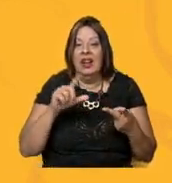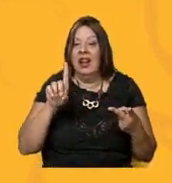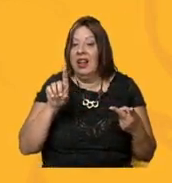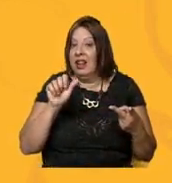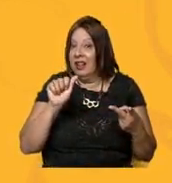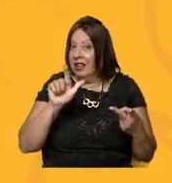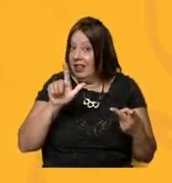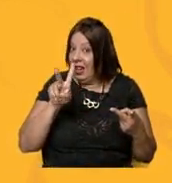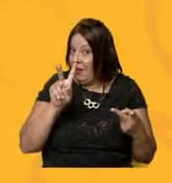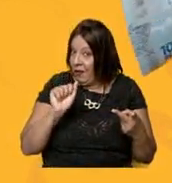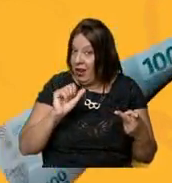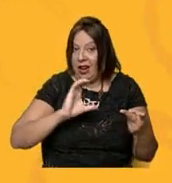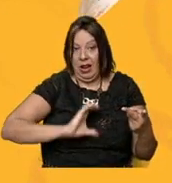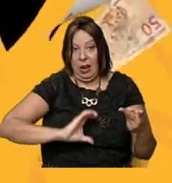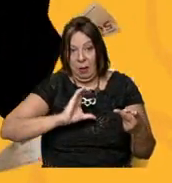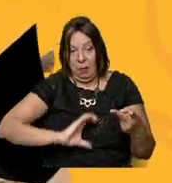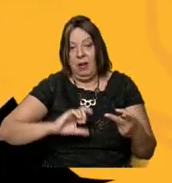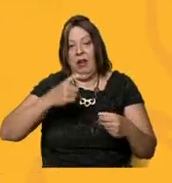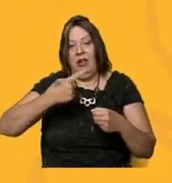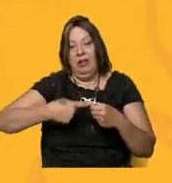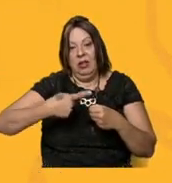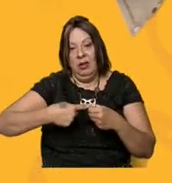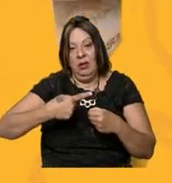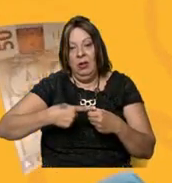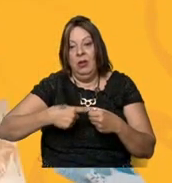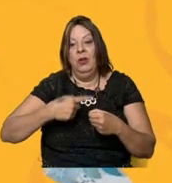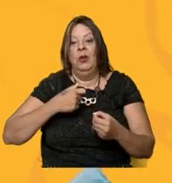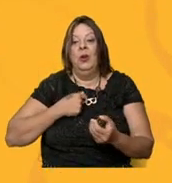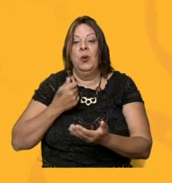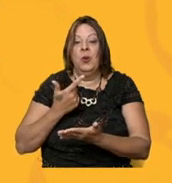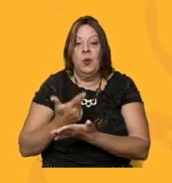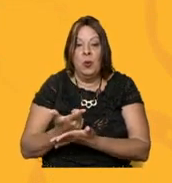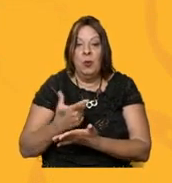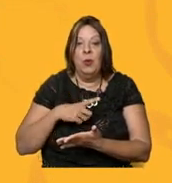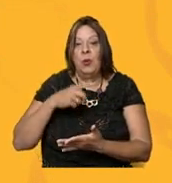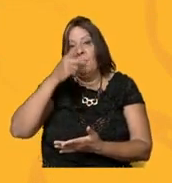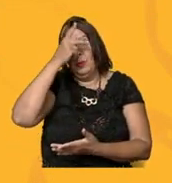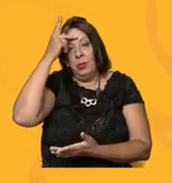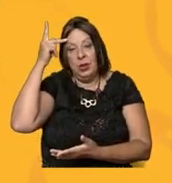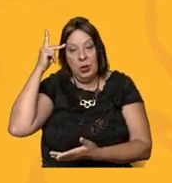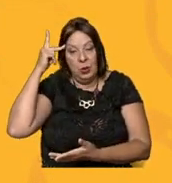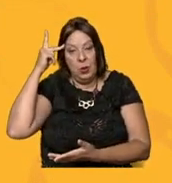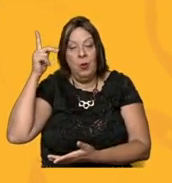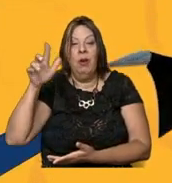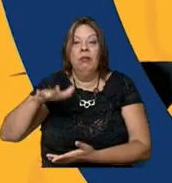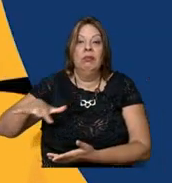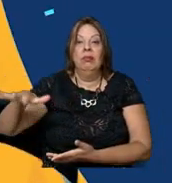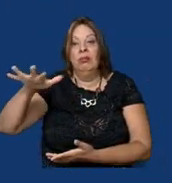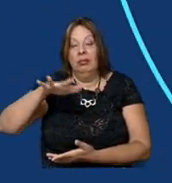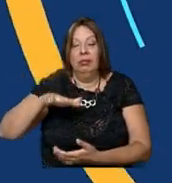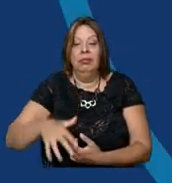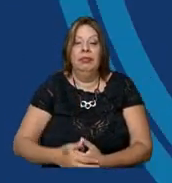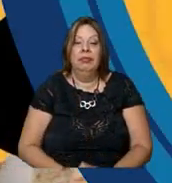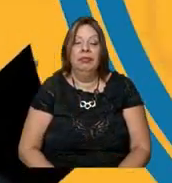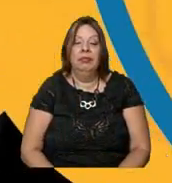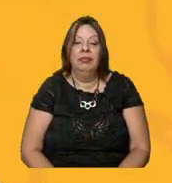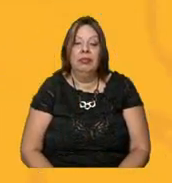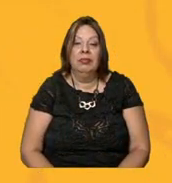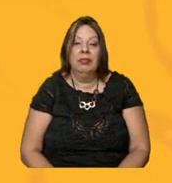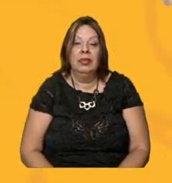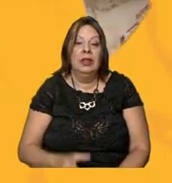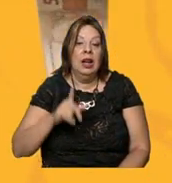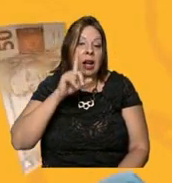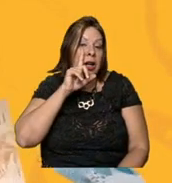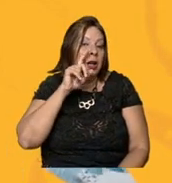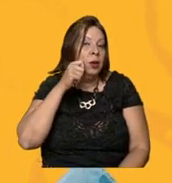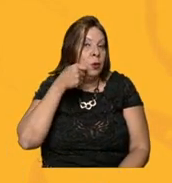da cidade de Capela. Garantiu o Caju Cap com o promotor 15 Dedos, que faz parte da regional aqui da BAN. Já em